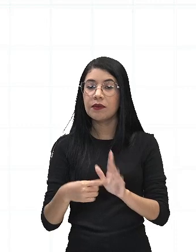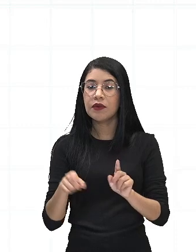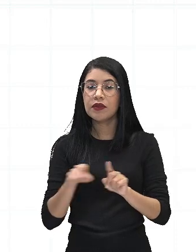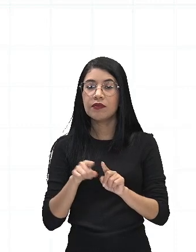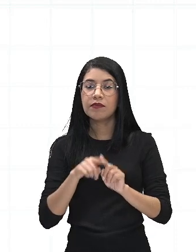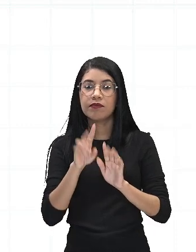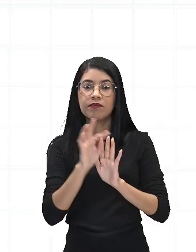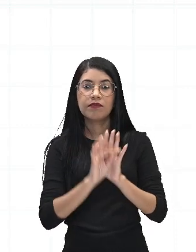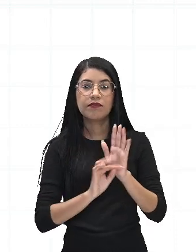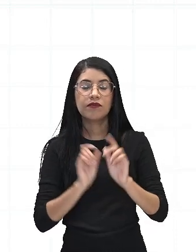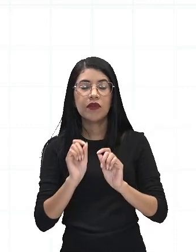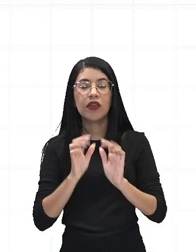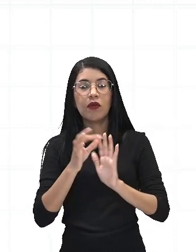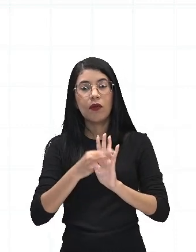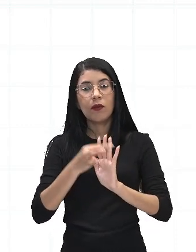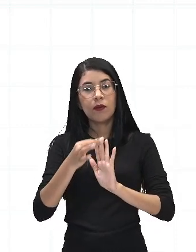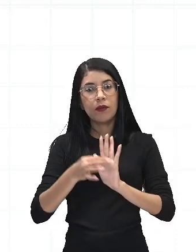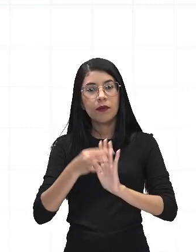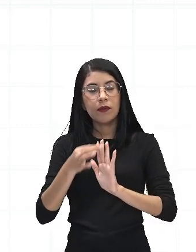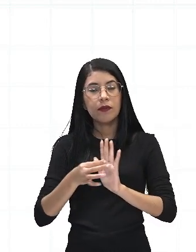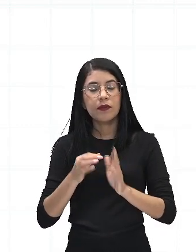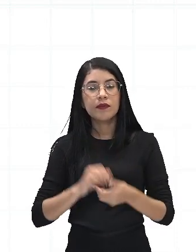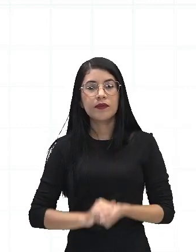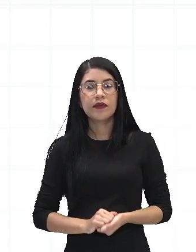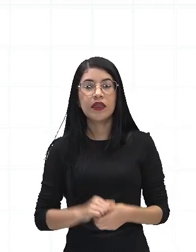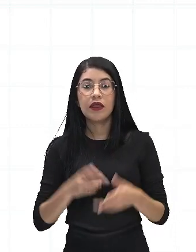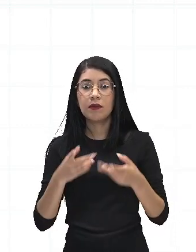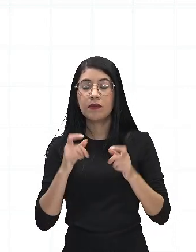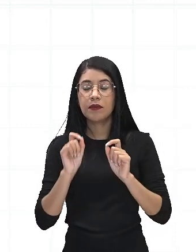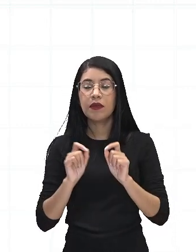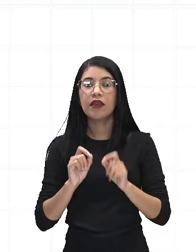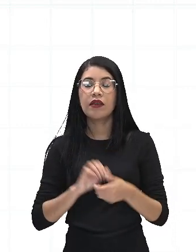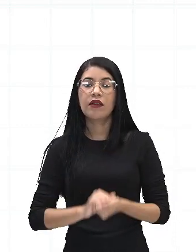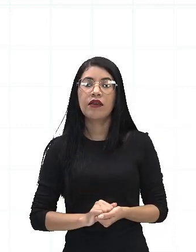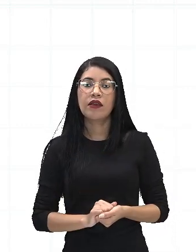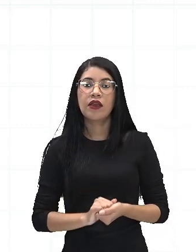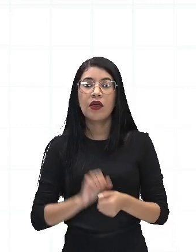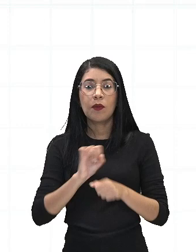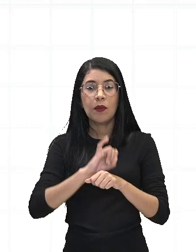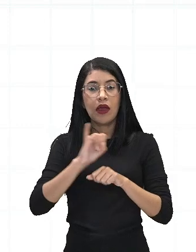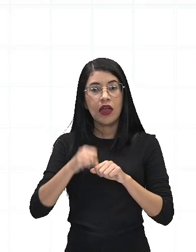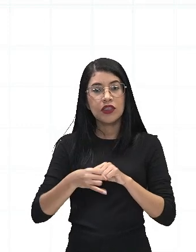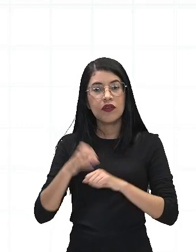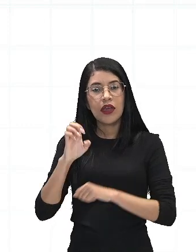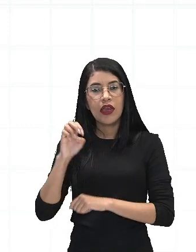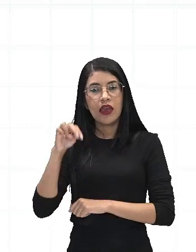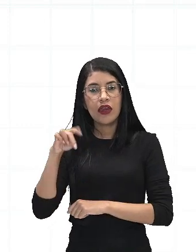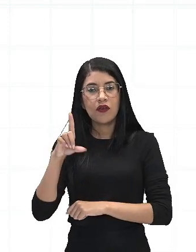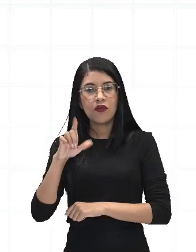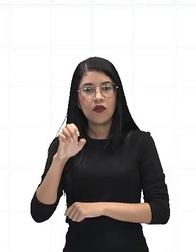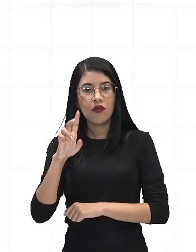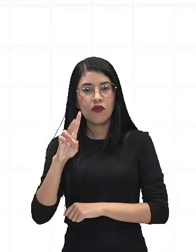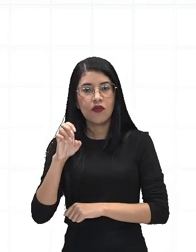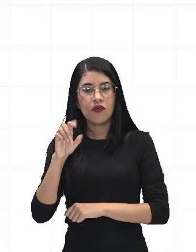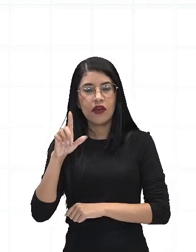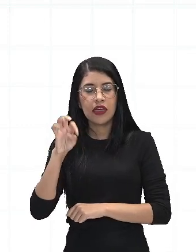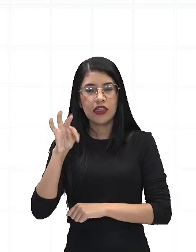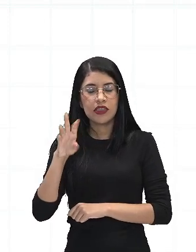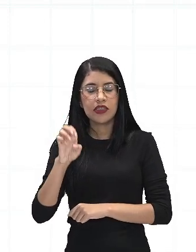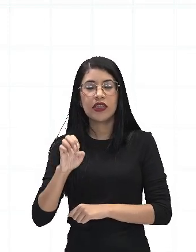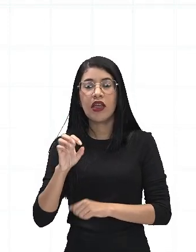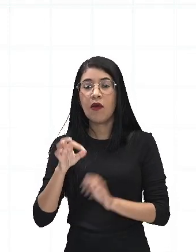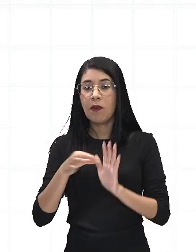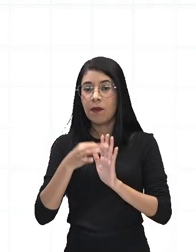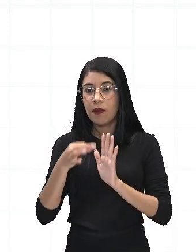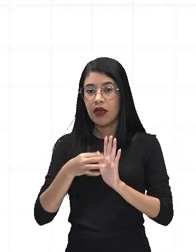texto a opinião. Então, observe que o adjetivo envolvente está marcando aí uma opinião, uma crítica em relação